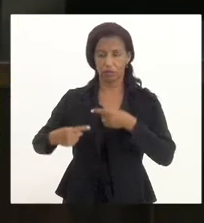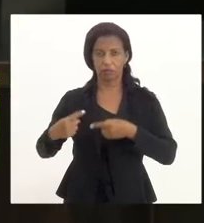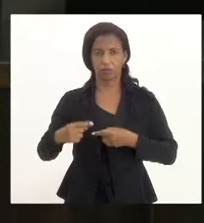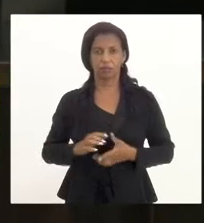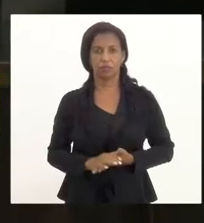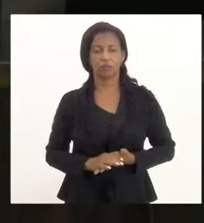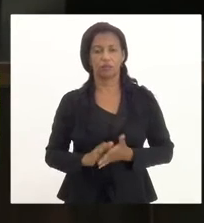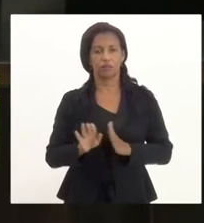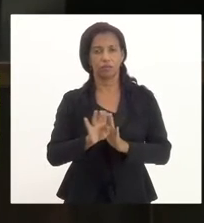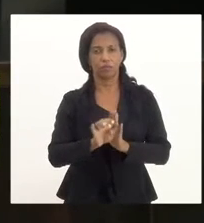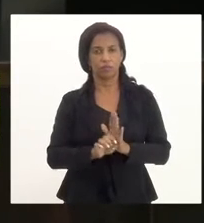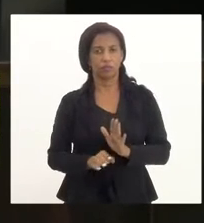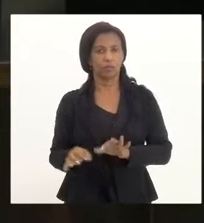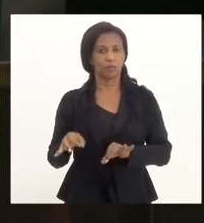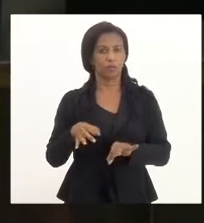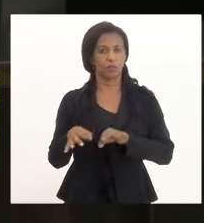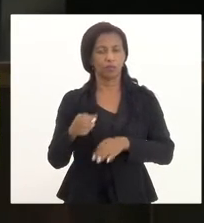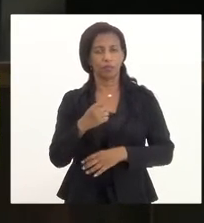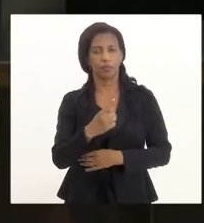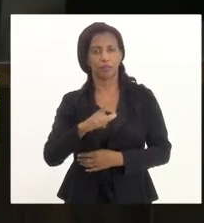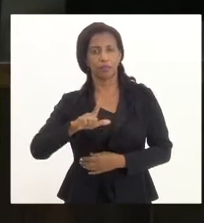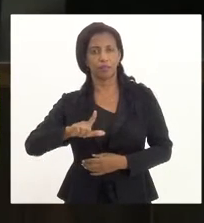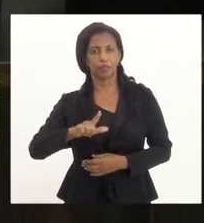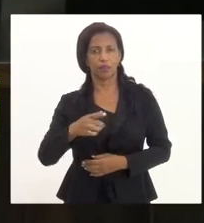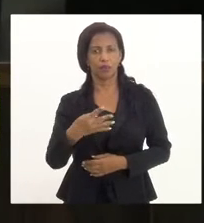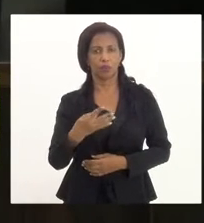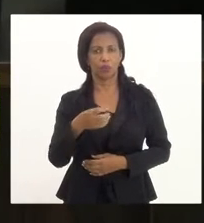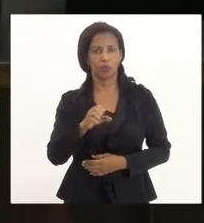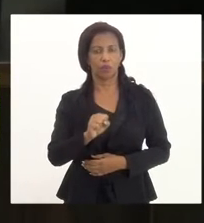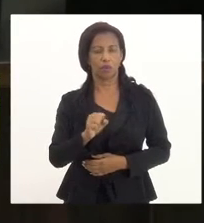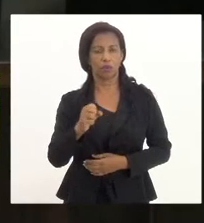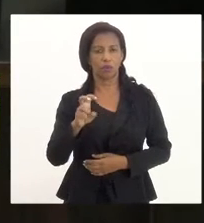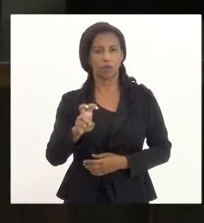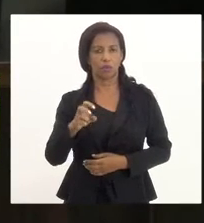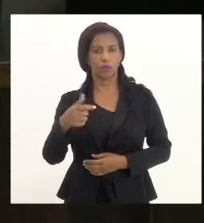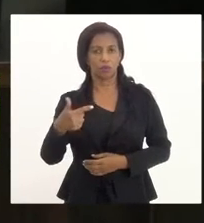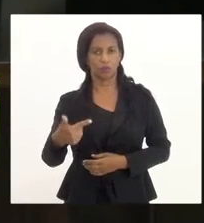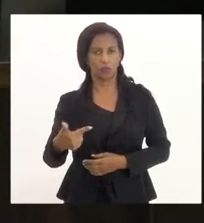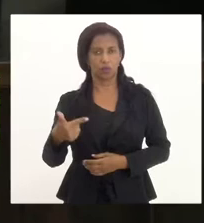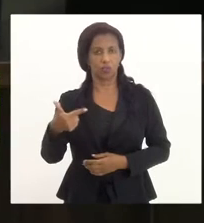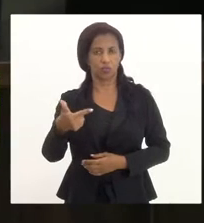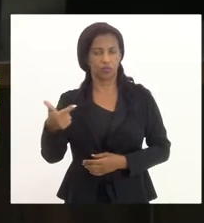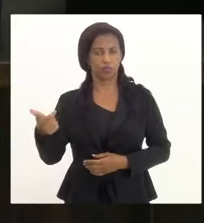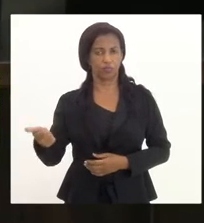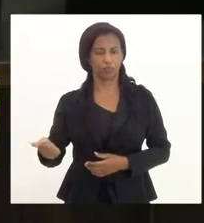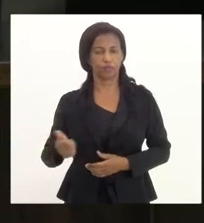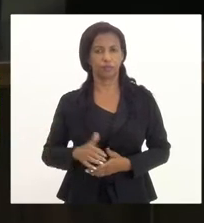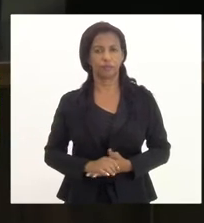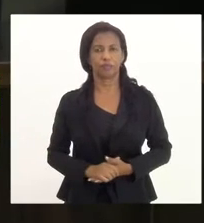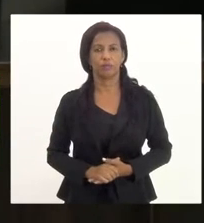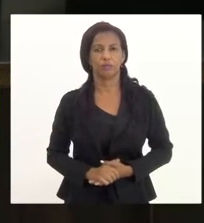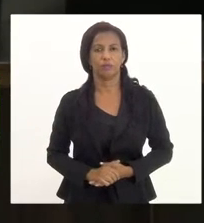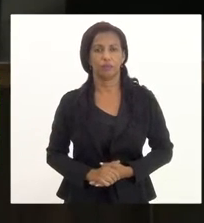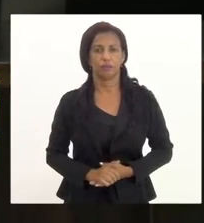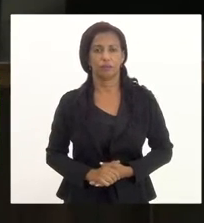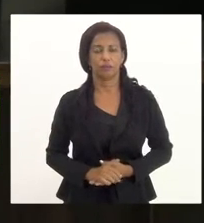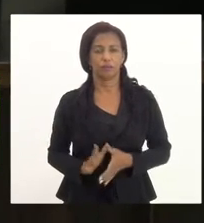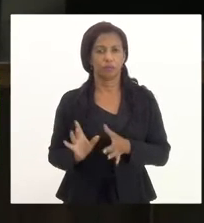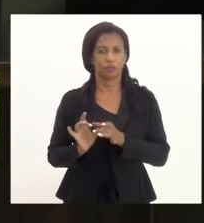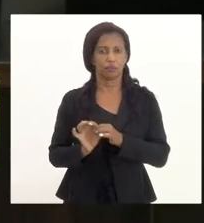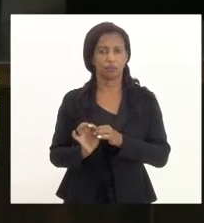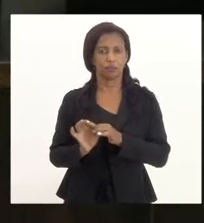sobre emendas ao projeto de lei 4852 de 21 o que